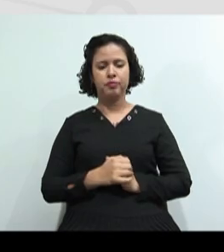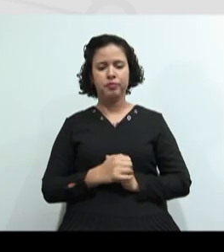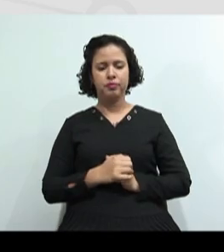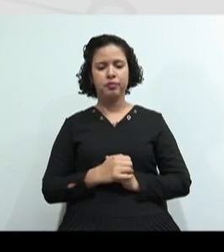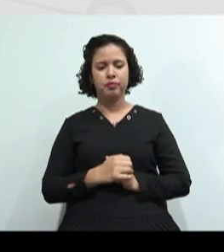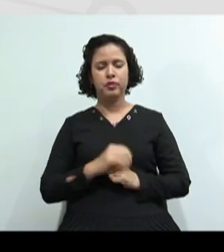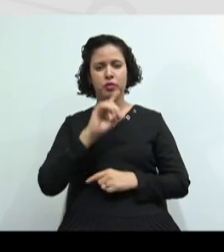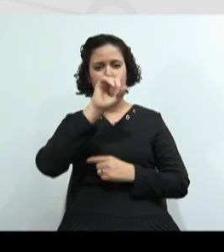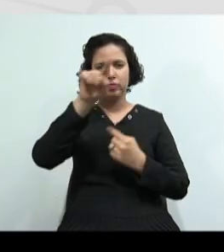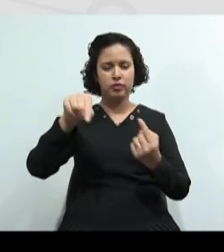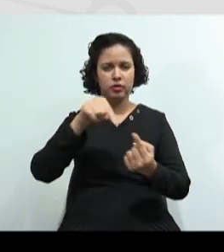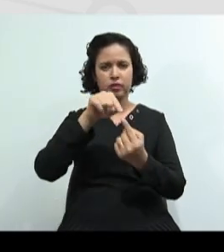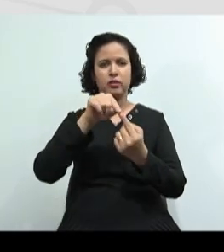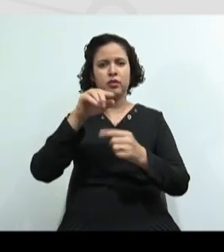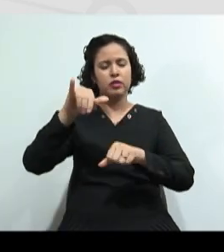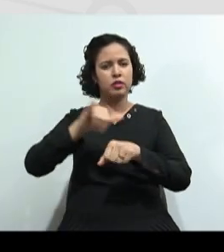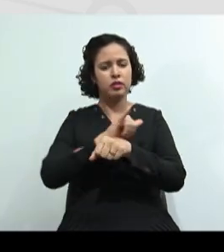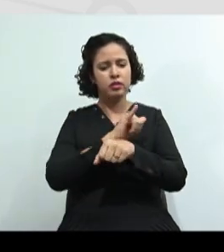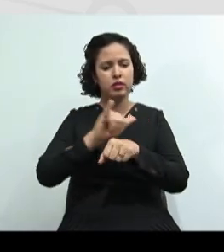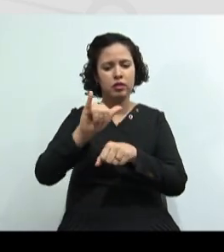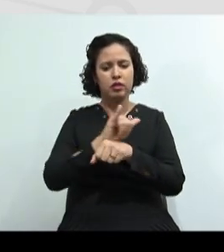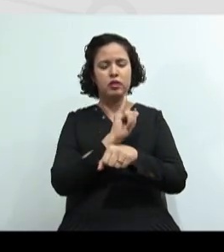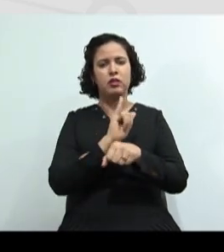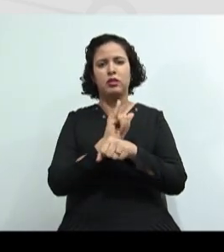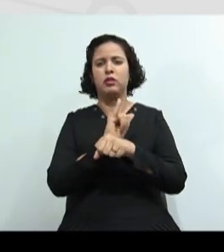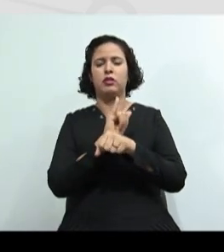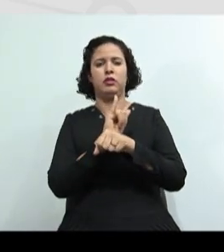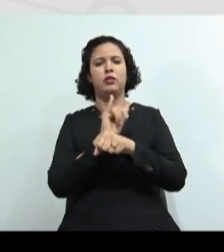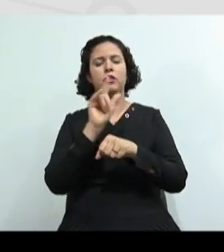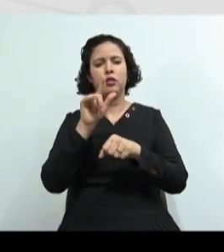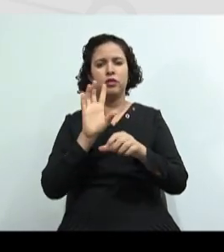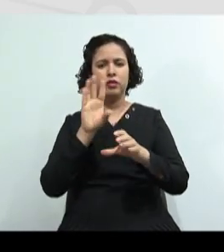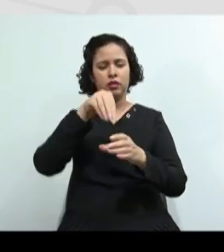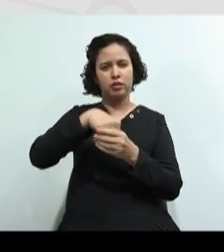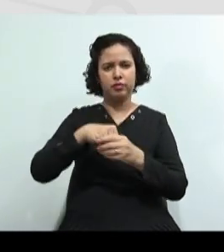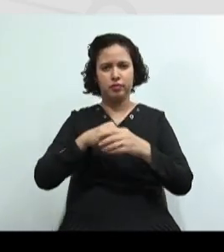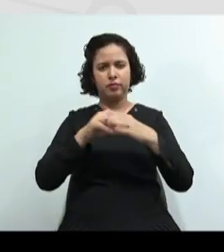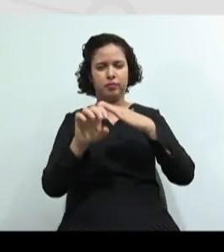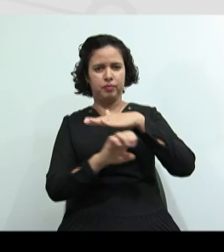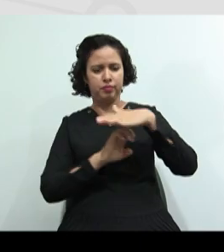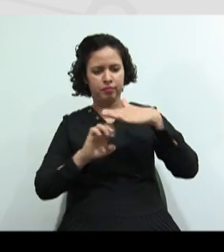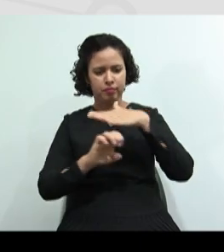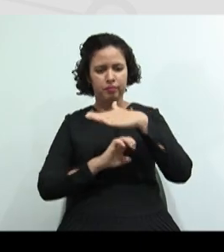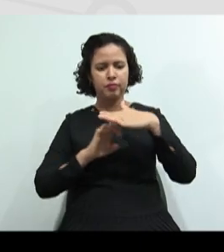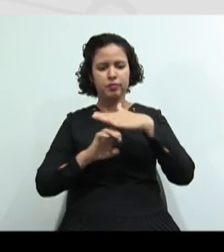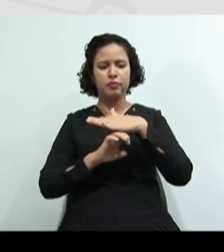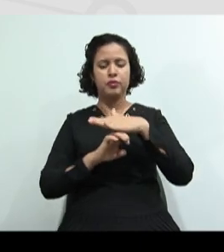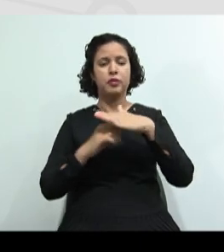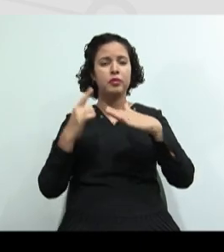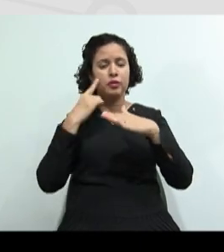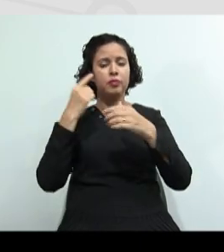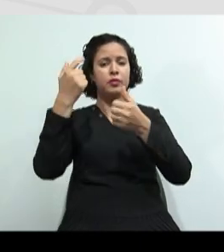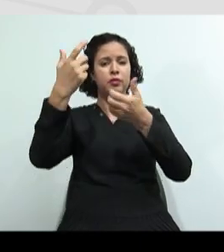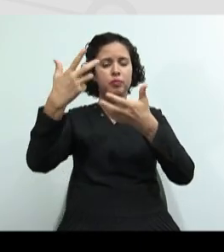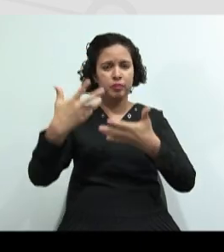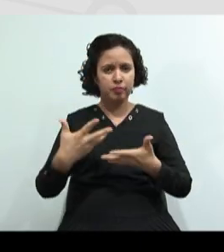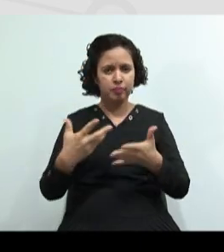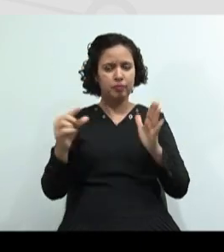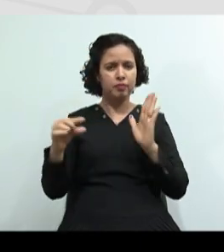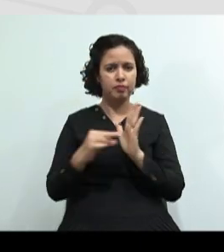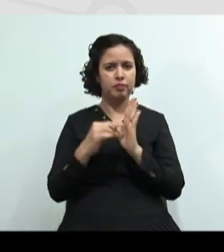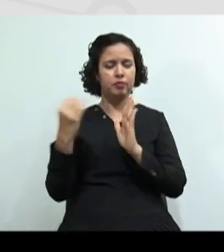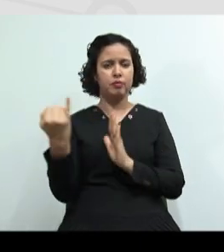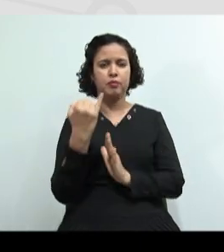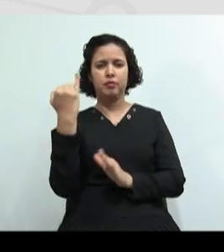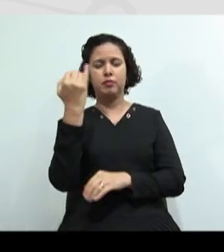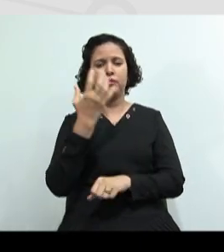então objetivos e estratégias organizacionais. Vamos falar hoje de uma ferramenta muito importante para a